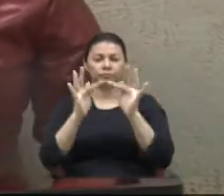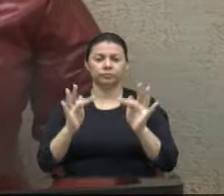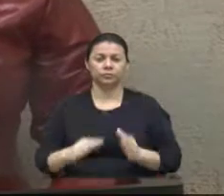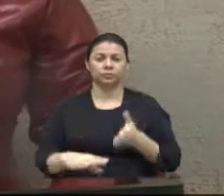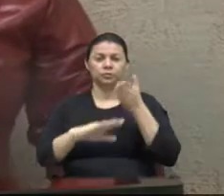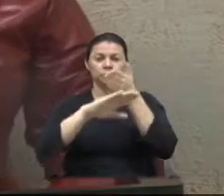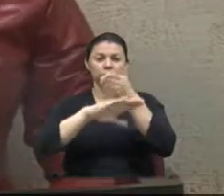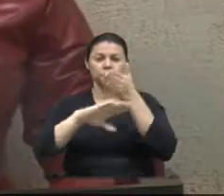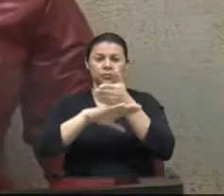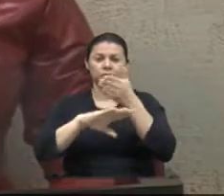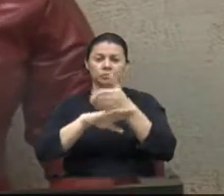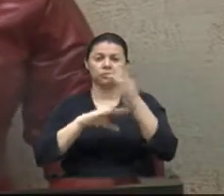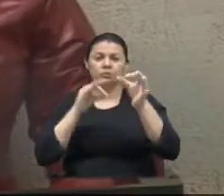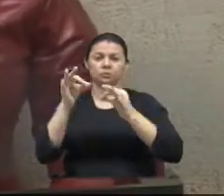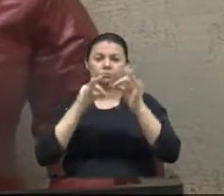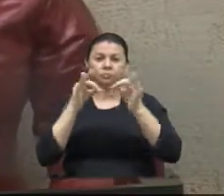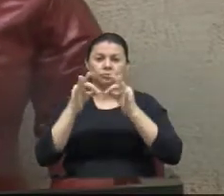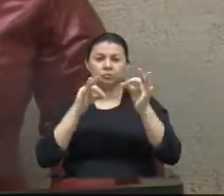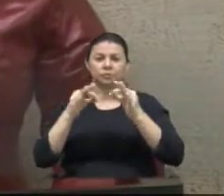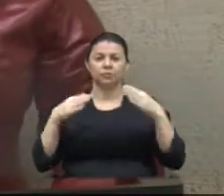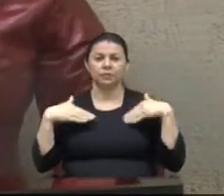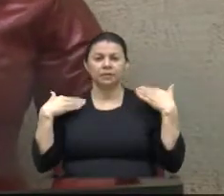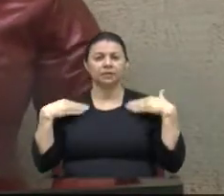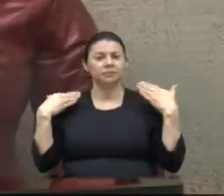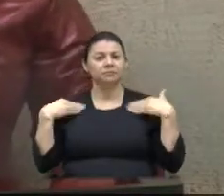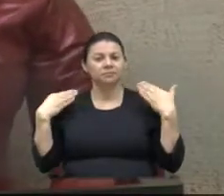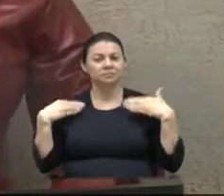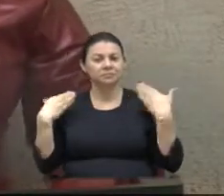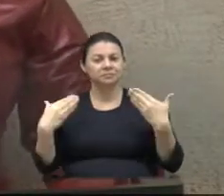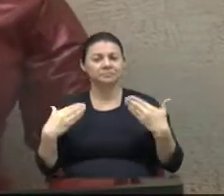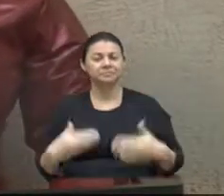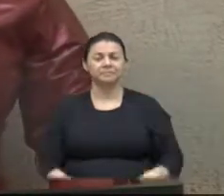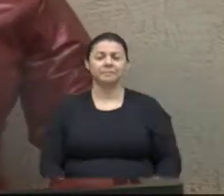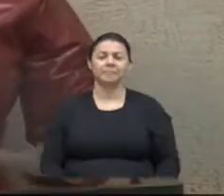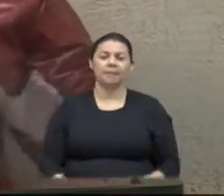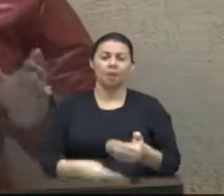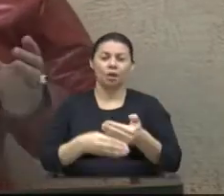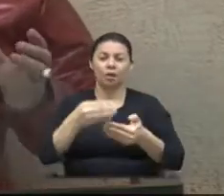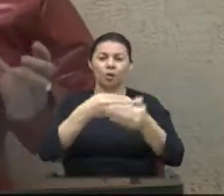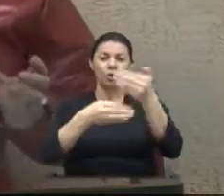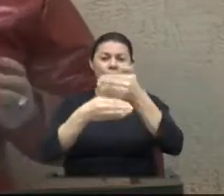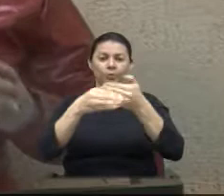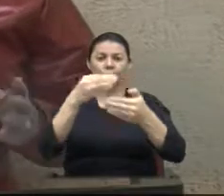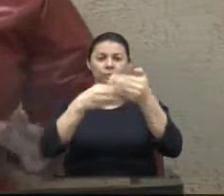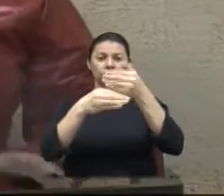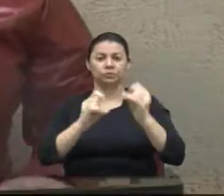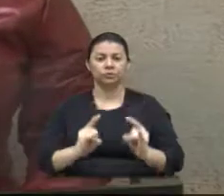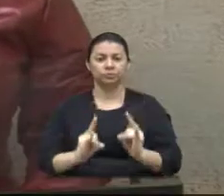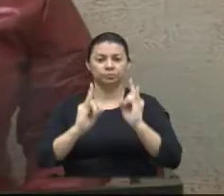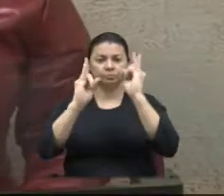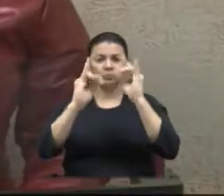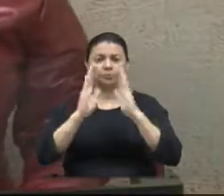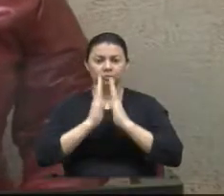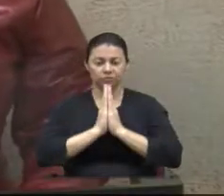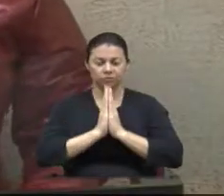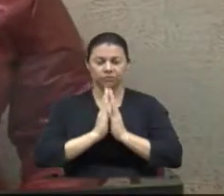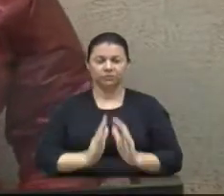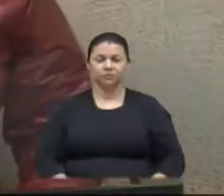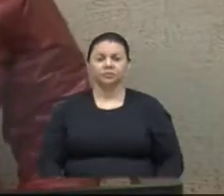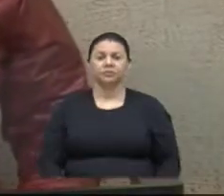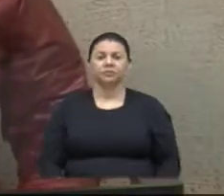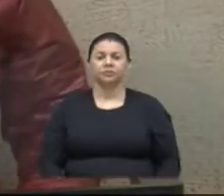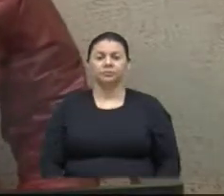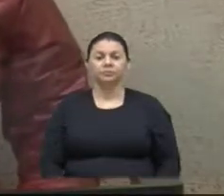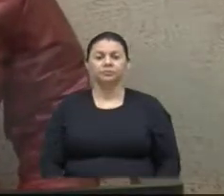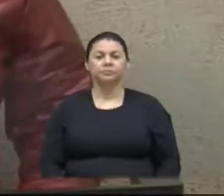muita alegria hoje famílias de construções de igrejas por mais do que realmente é tem isso muito forte é